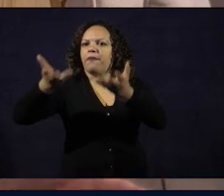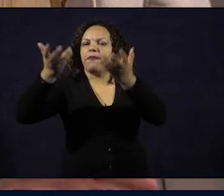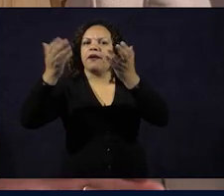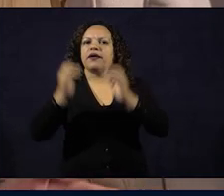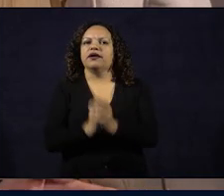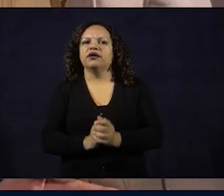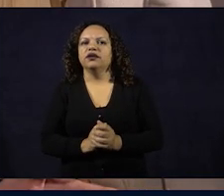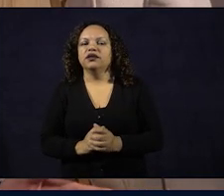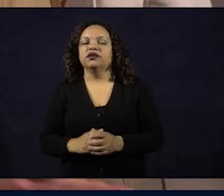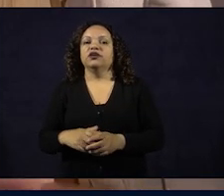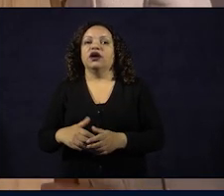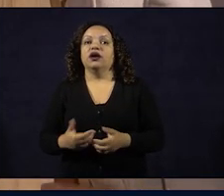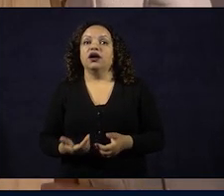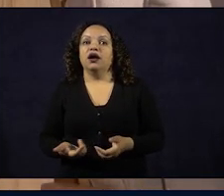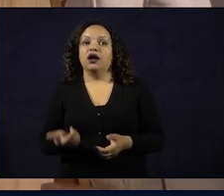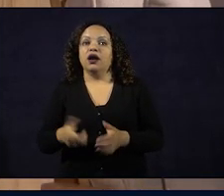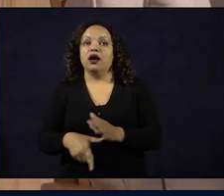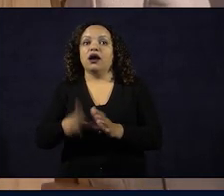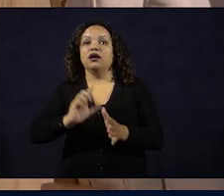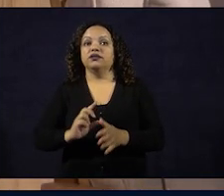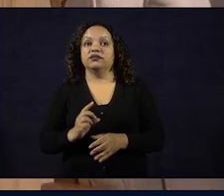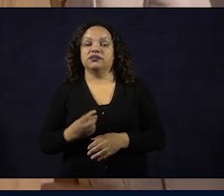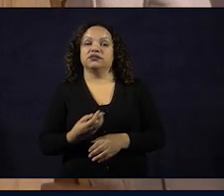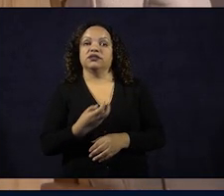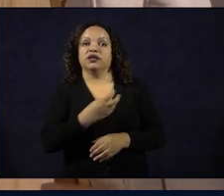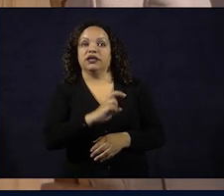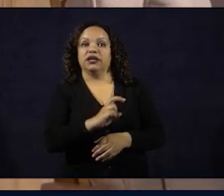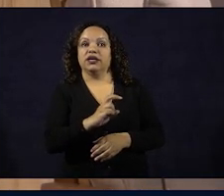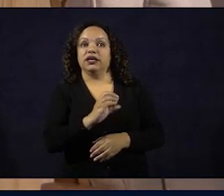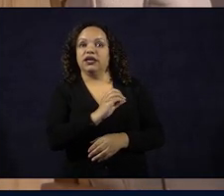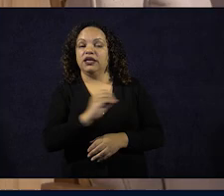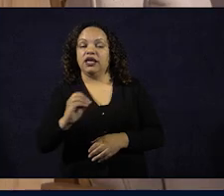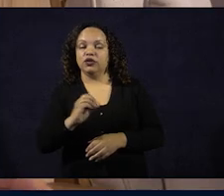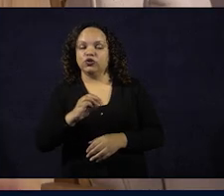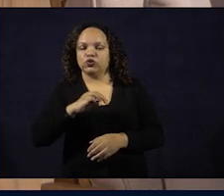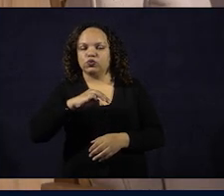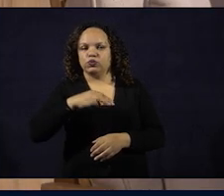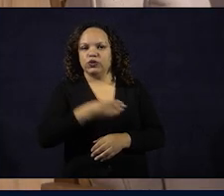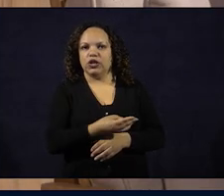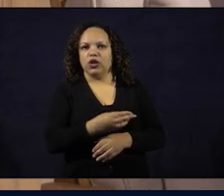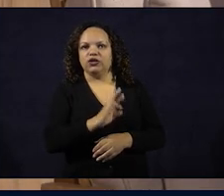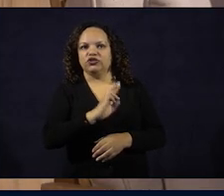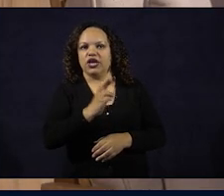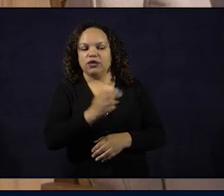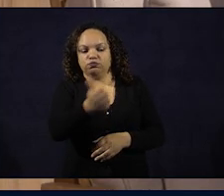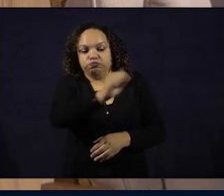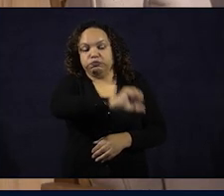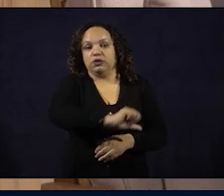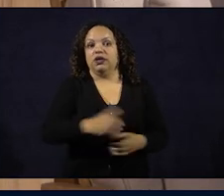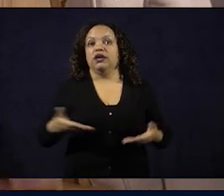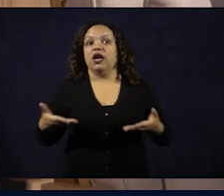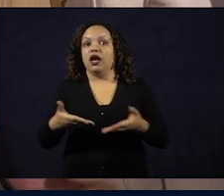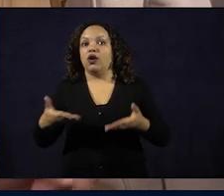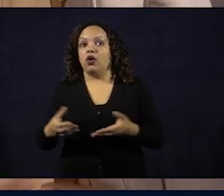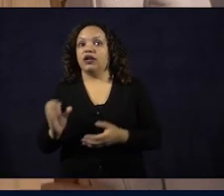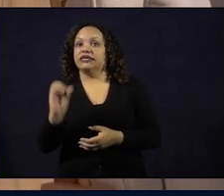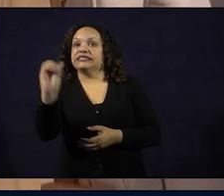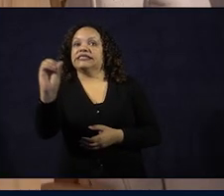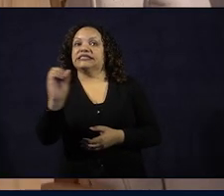de R$500 milhões e, ano passado, fechou com R$400 milhões de lucro. Esse ano a gente fecha com mais de R$600 milhões de lucros